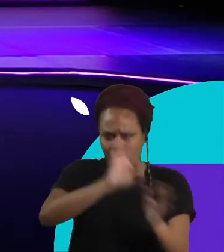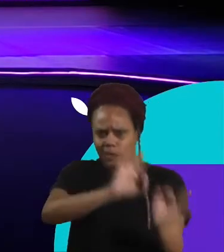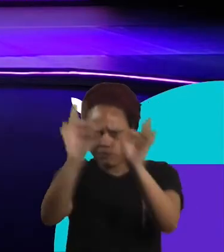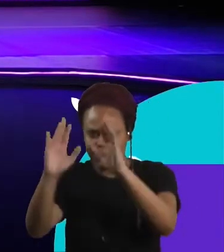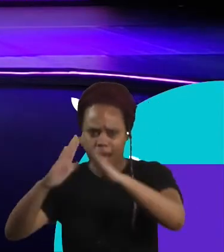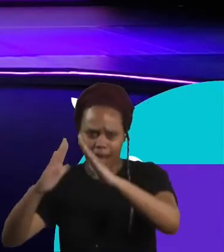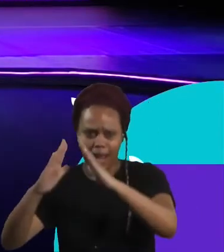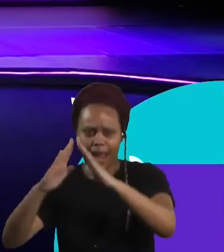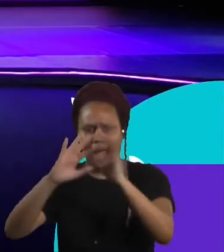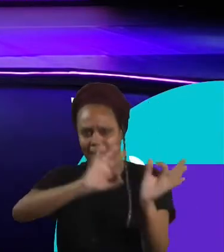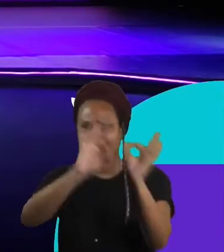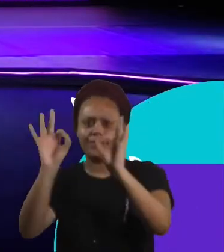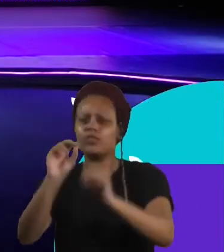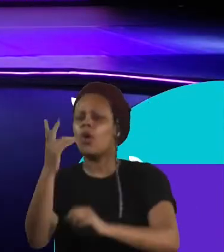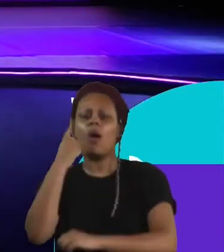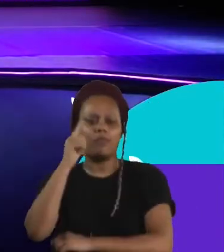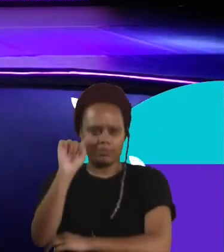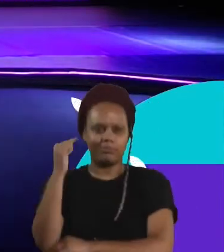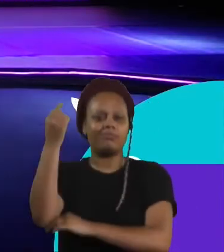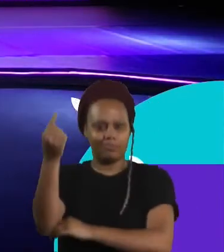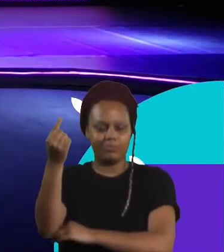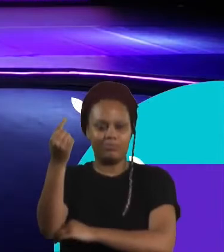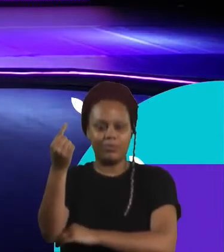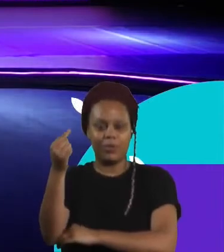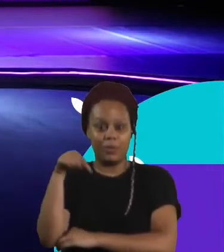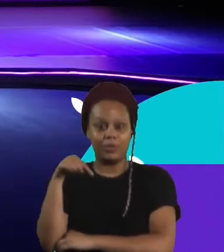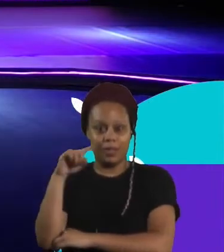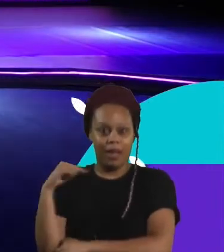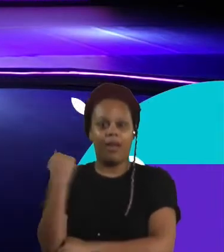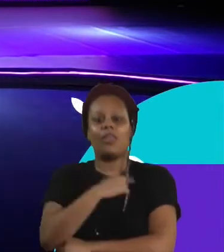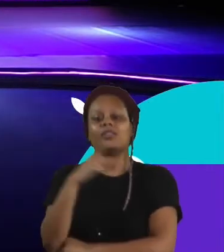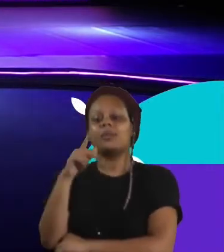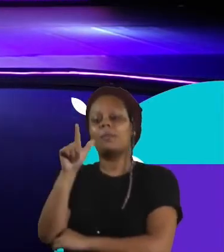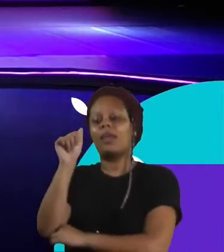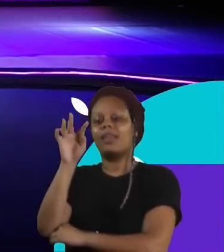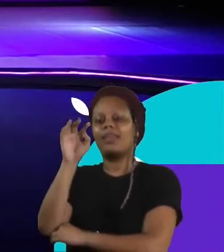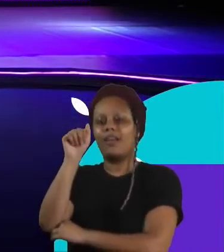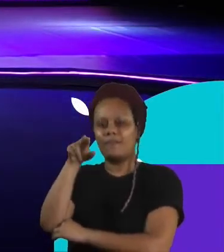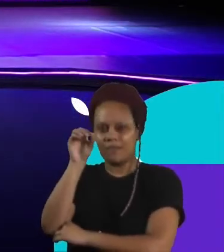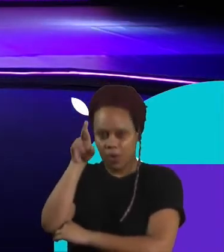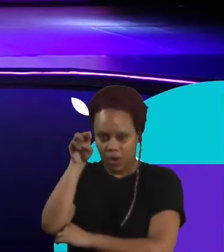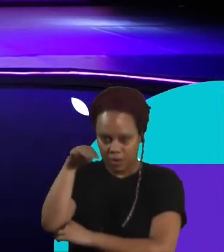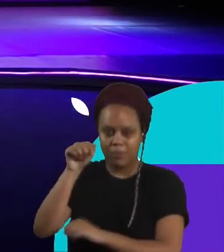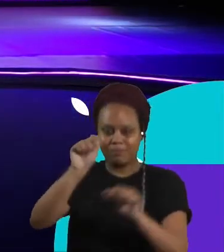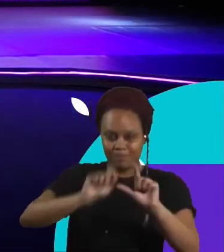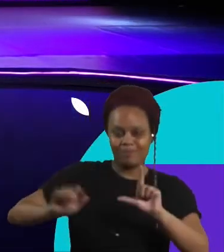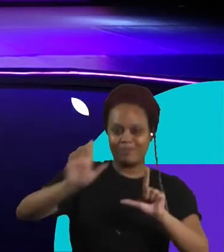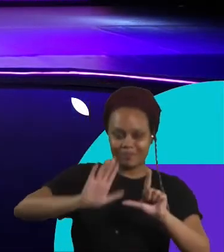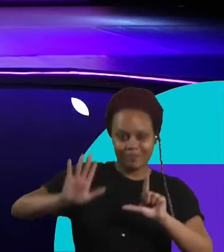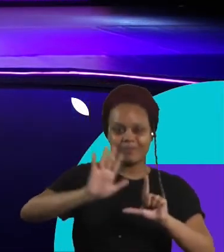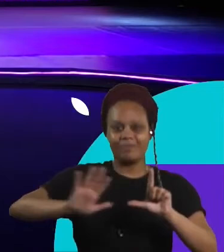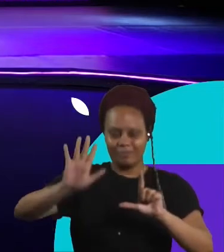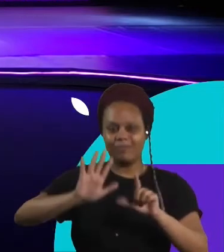nos assistindo, ou está vendo depois na nossa plataforma, faz a autoavaliação que está aqui na plataforma, vê a sua